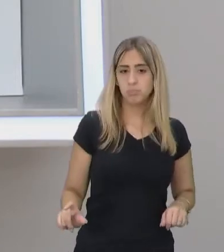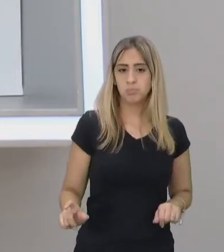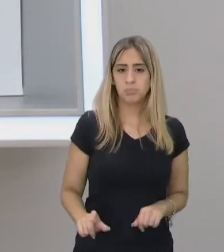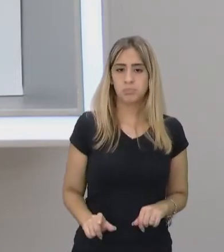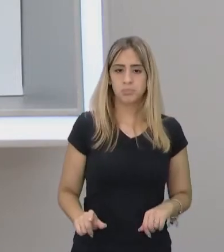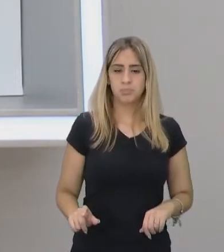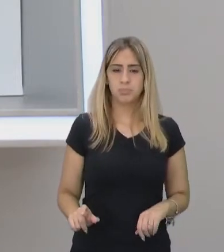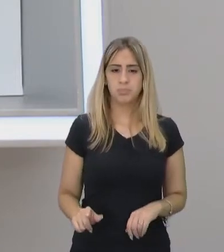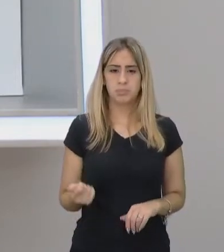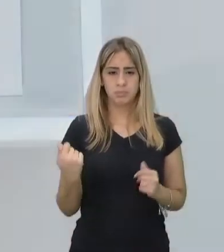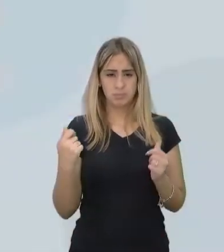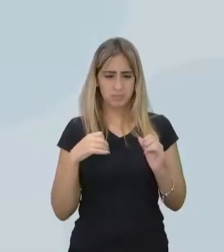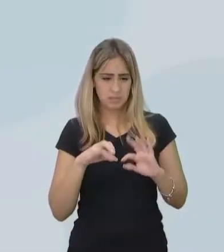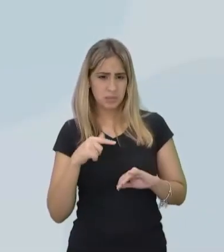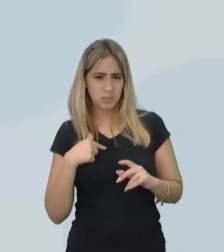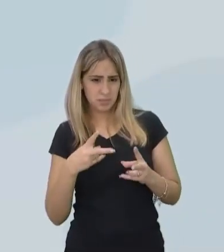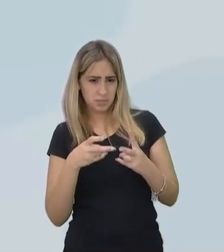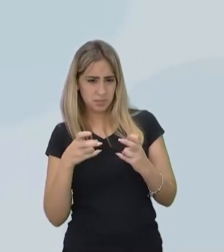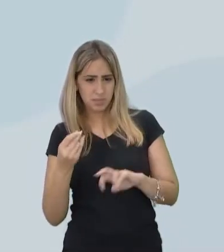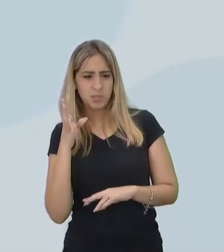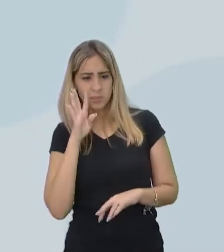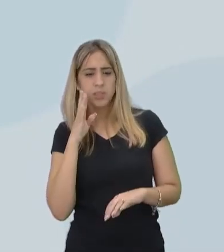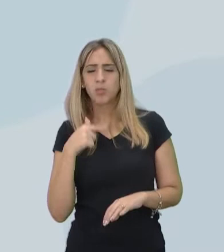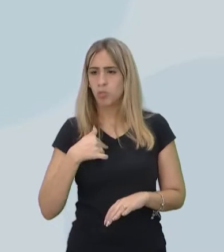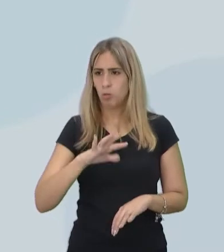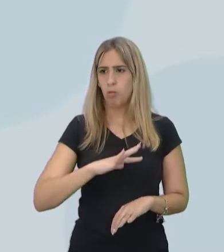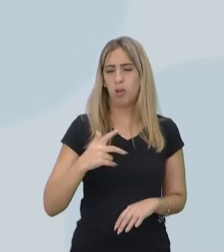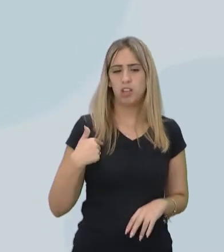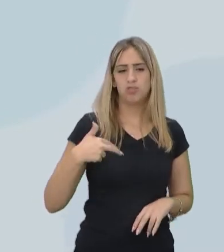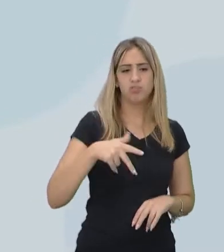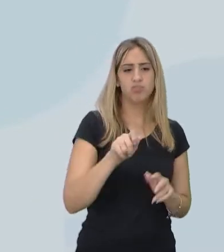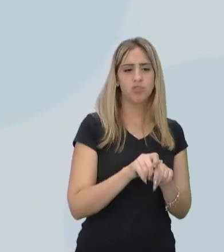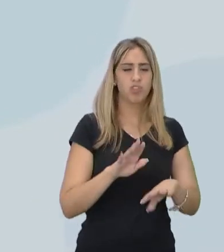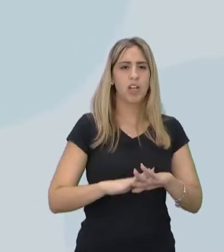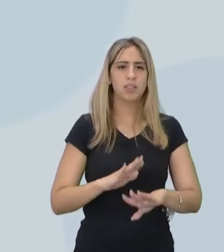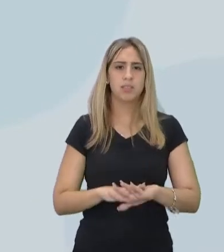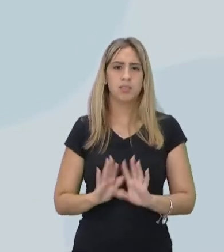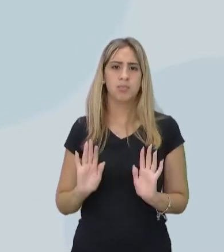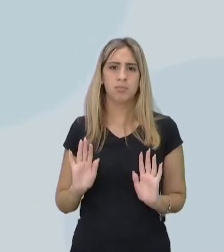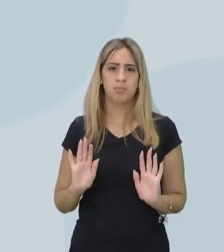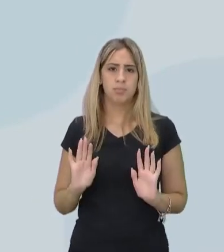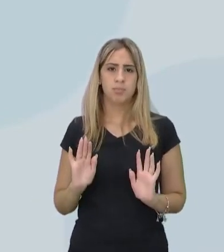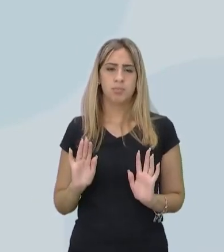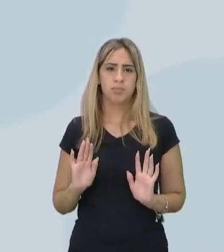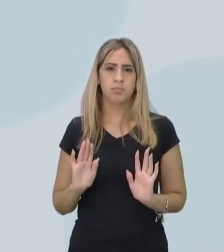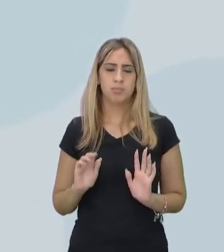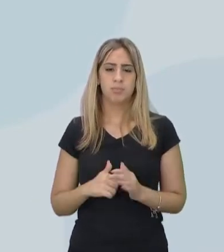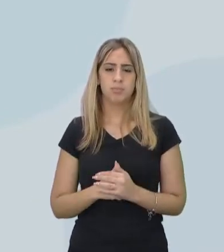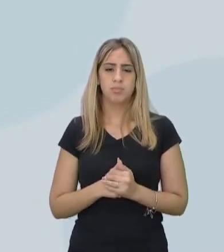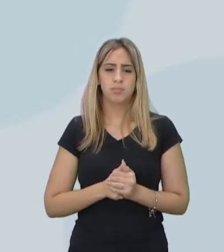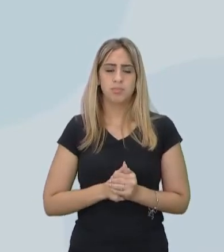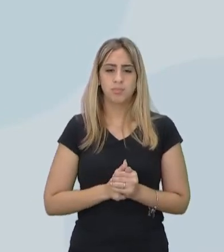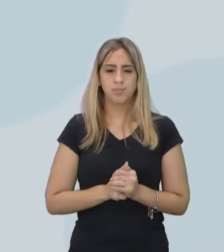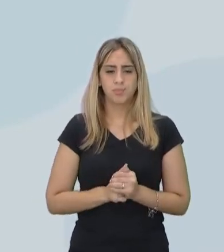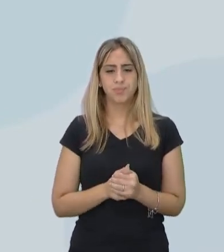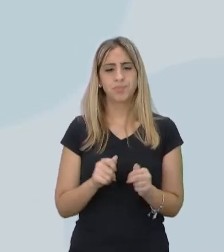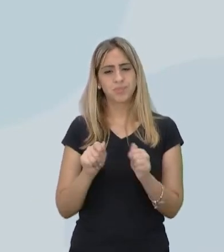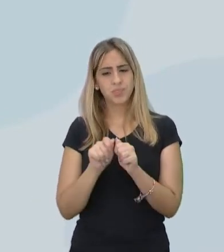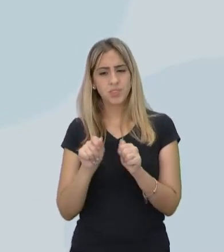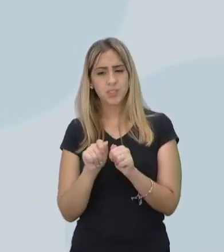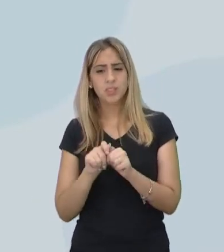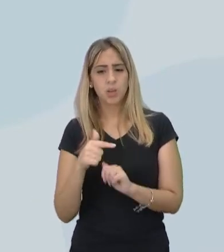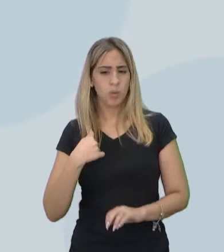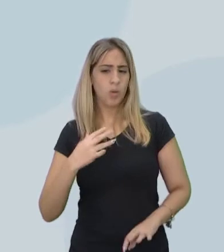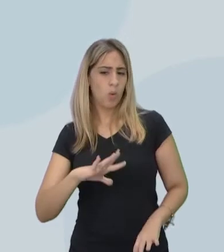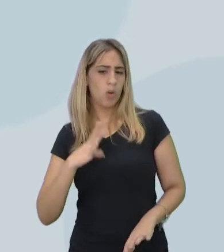Se eu perceber que isso vai ser bacana, eu tenho coragem de me enfiar no negócio e fazer. Eu